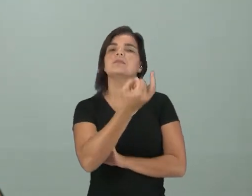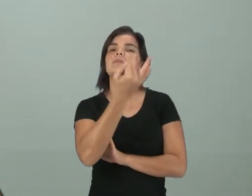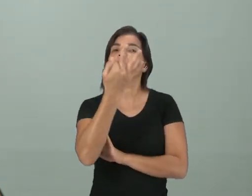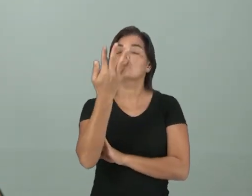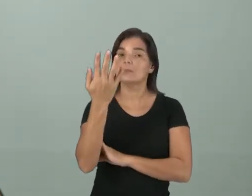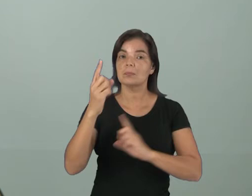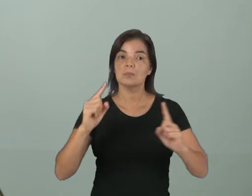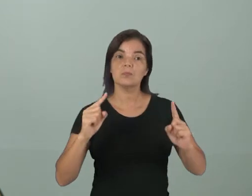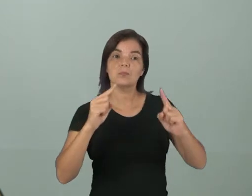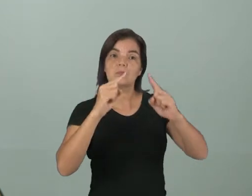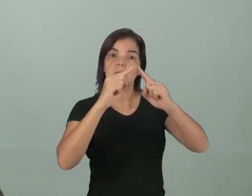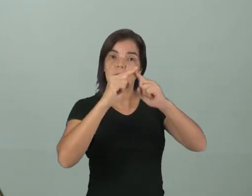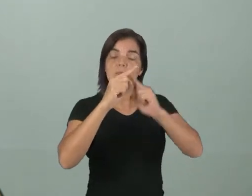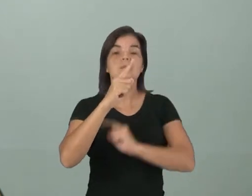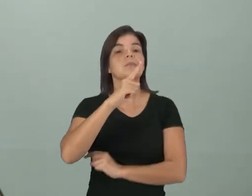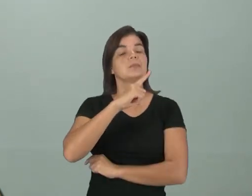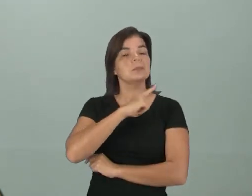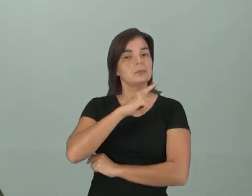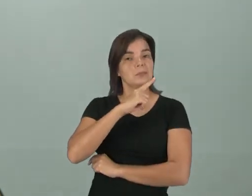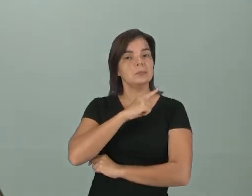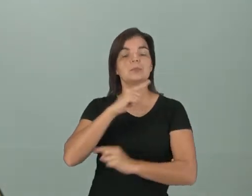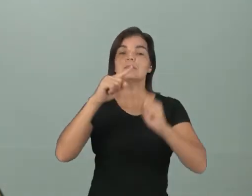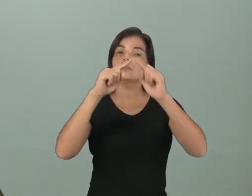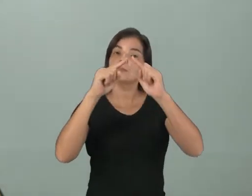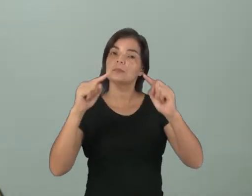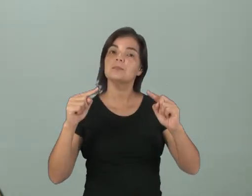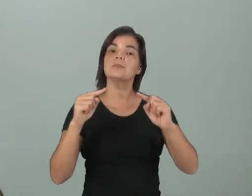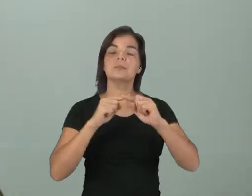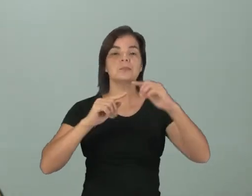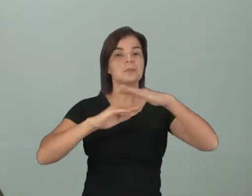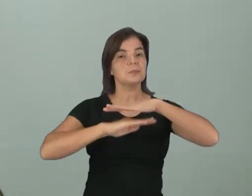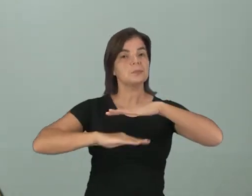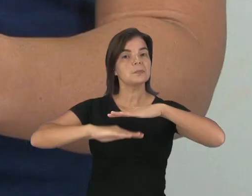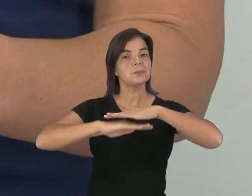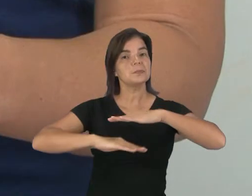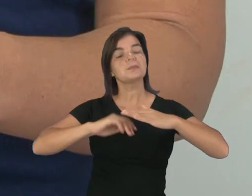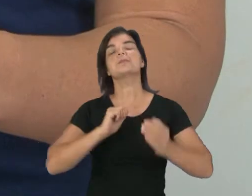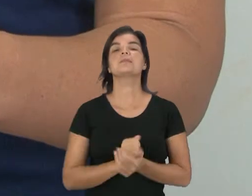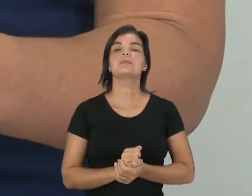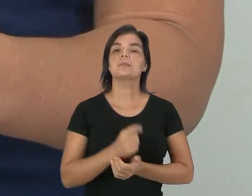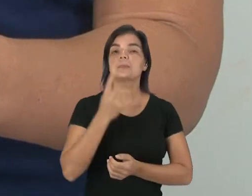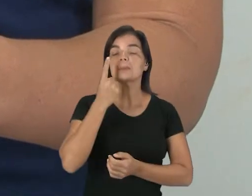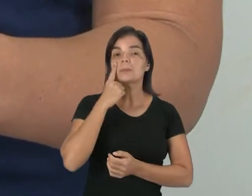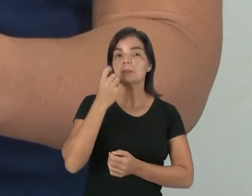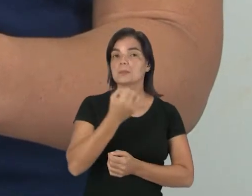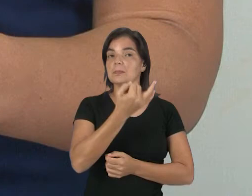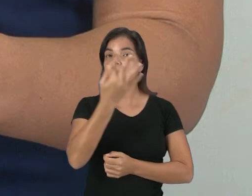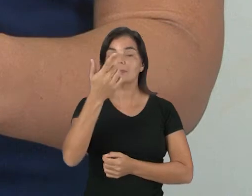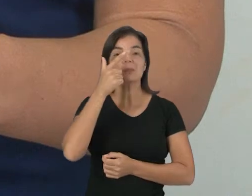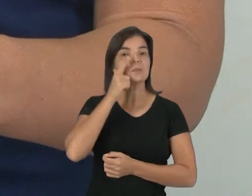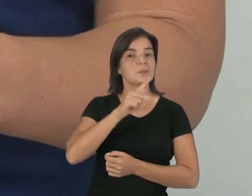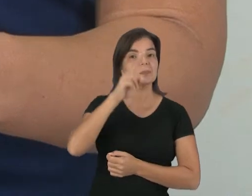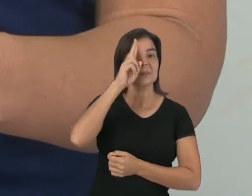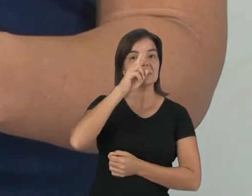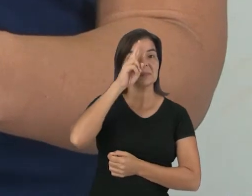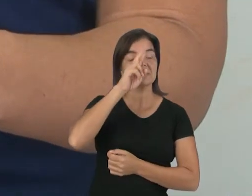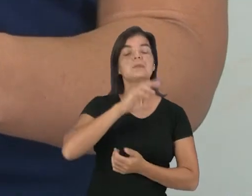quantos vértices nós temos nessa pirâmide de base retangular? Nós acabamos de contar, vocês conseguem